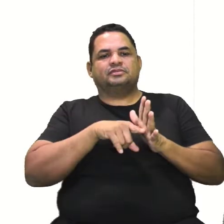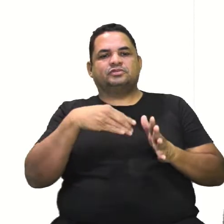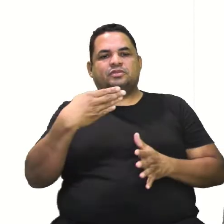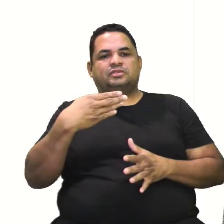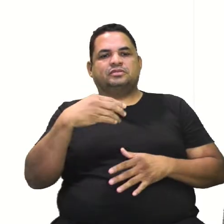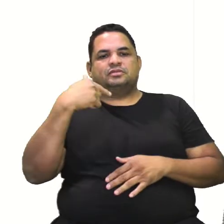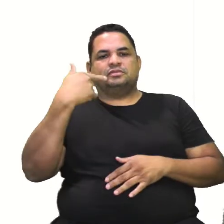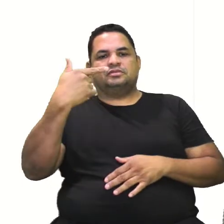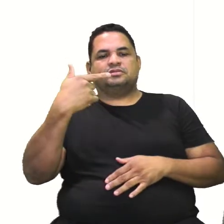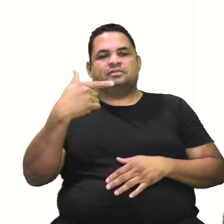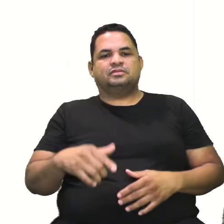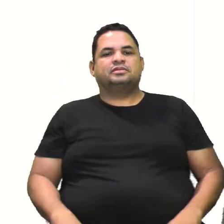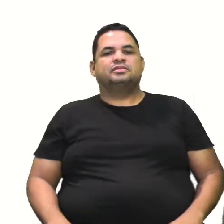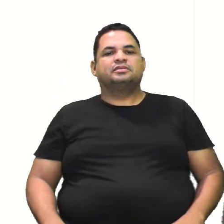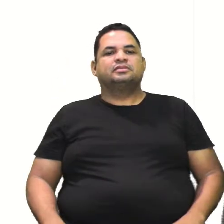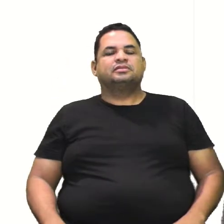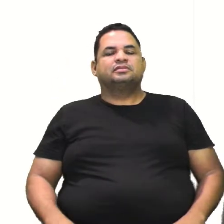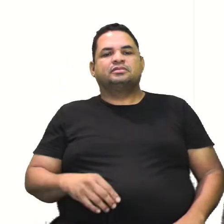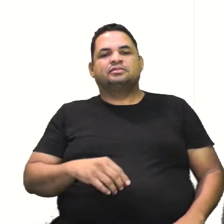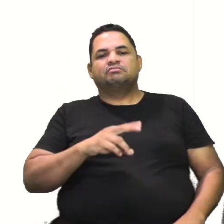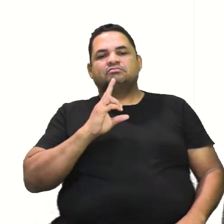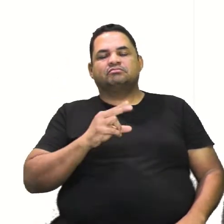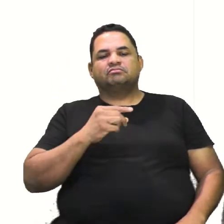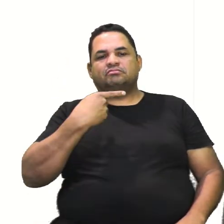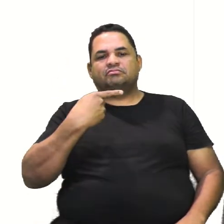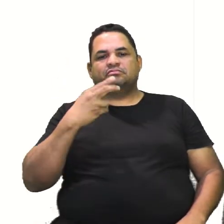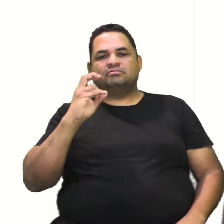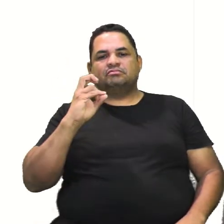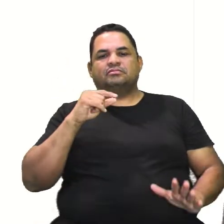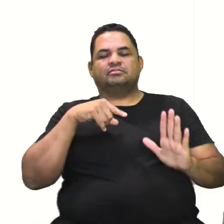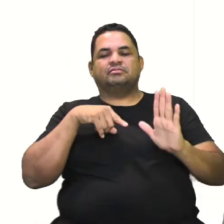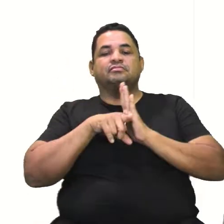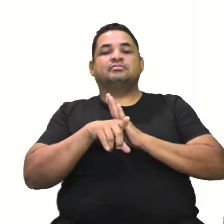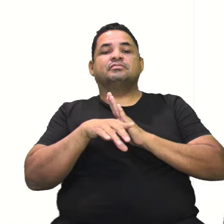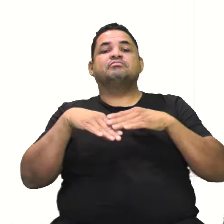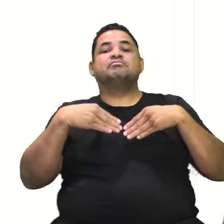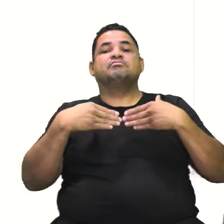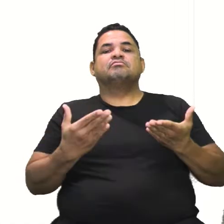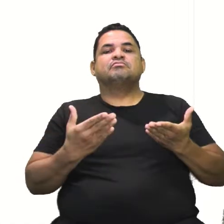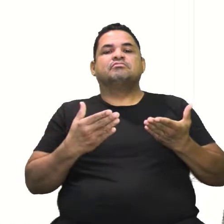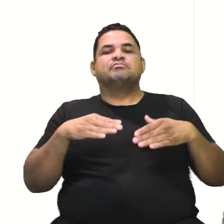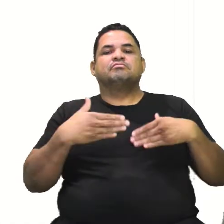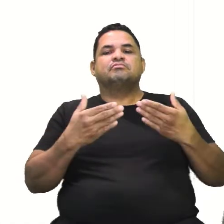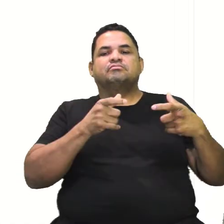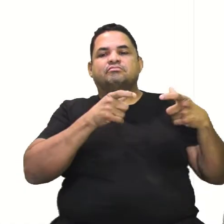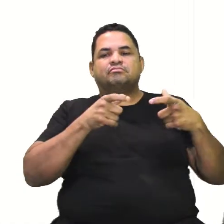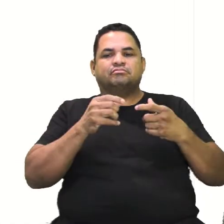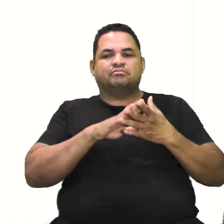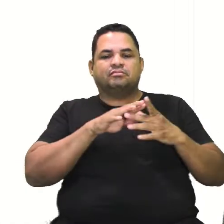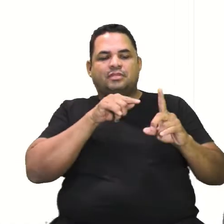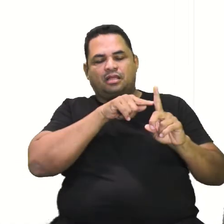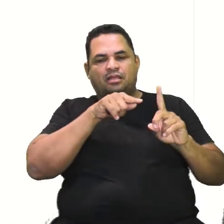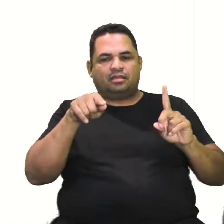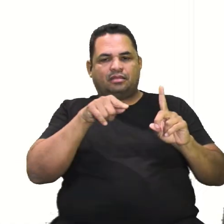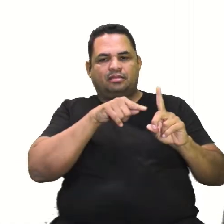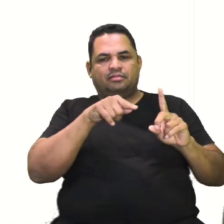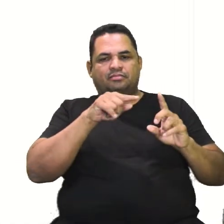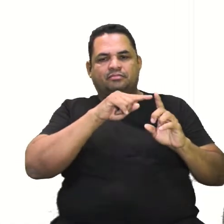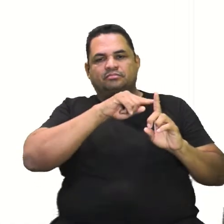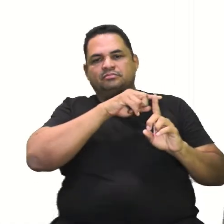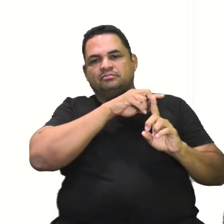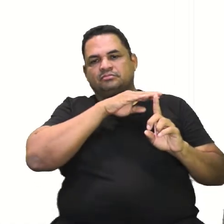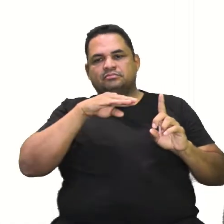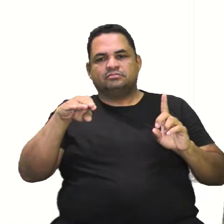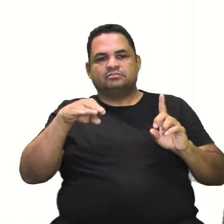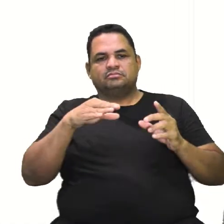y menos 4 ao quadrado igual a 25. E a pergunta é, qual é a posição da reta